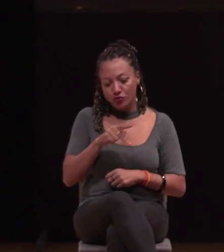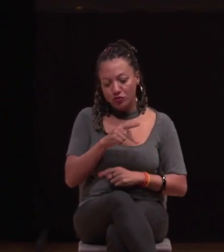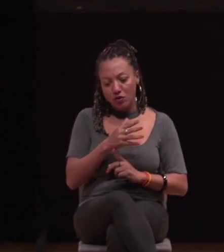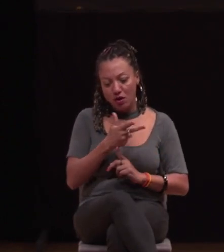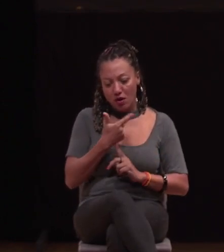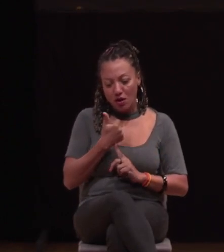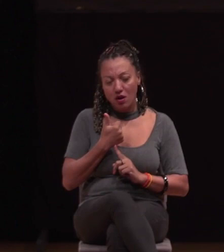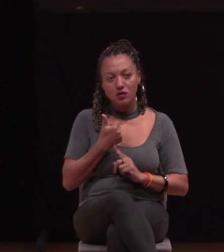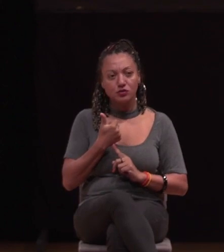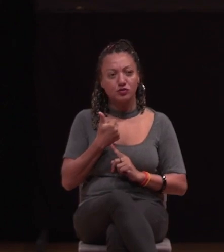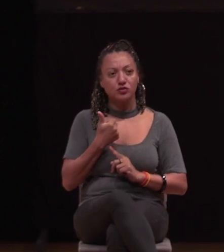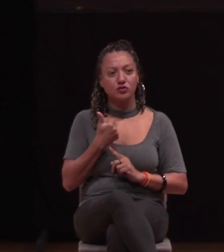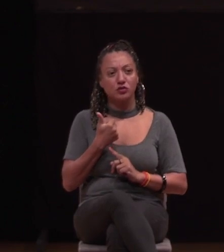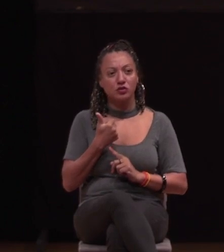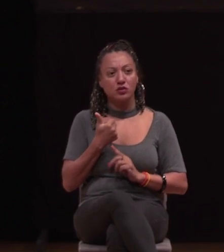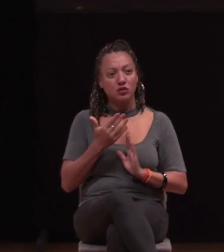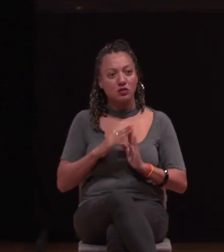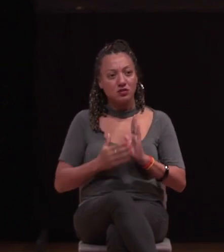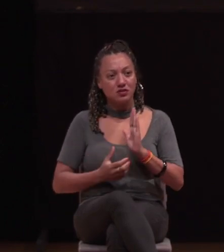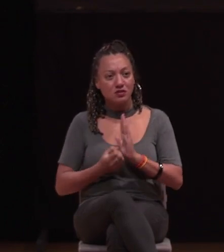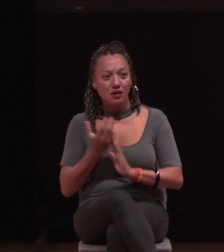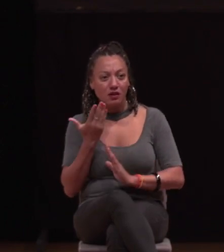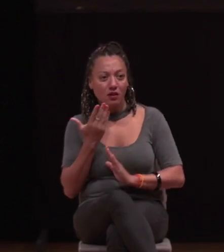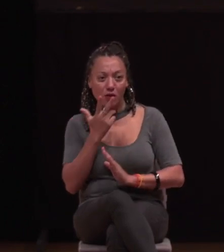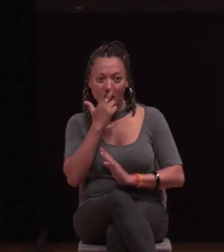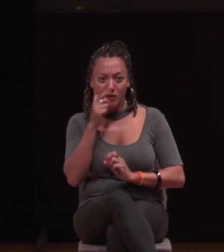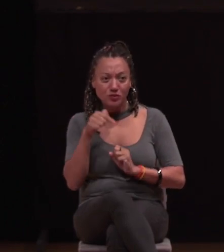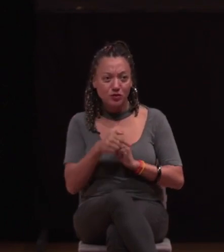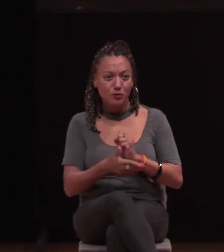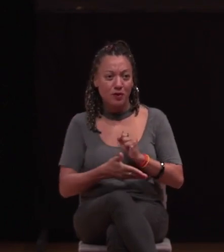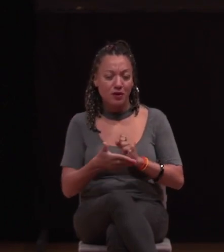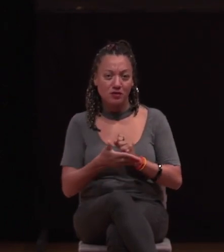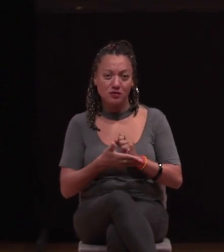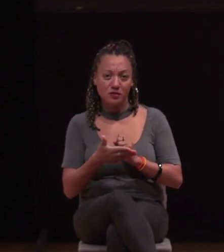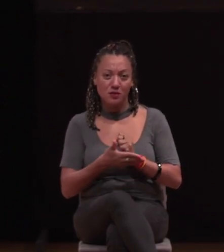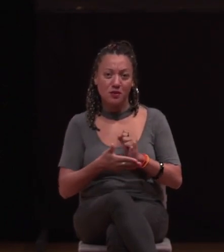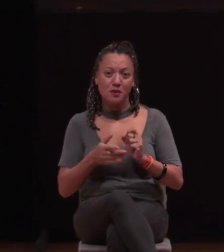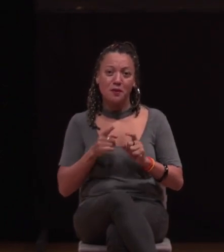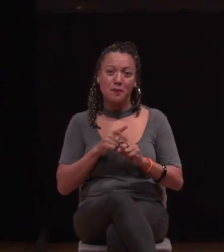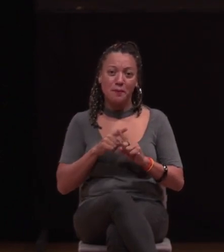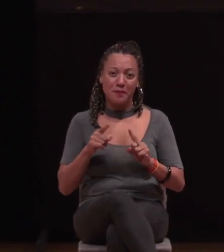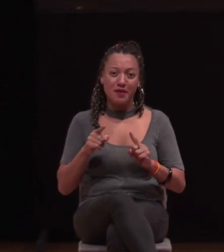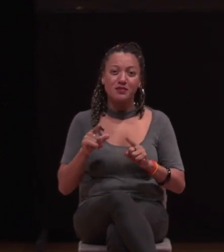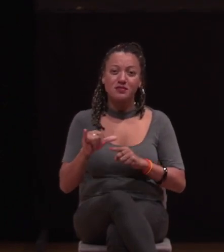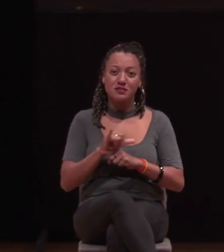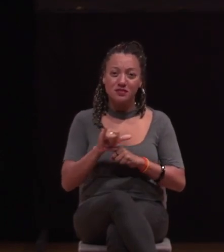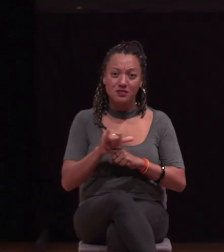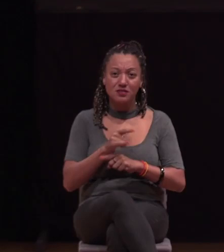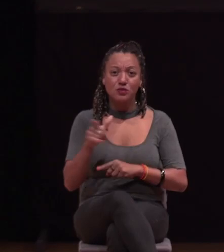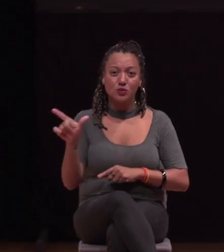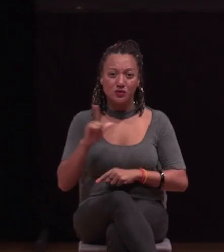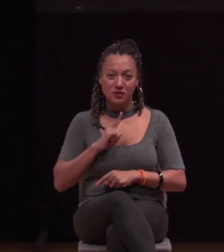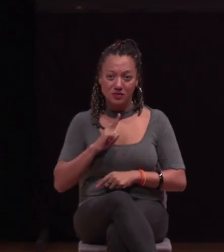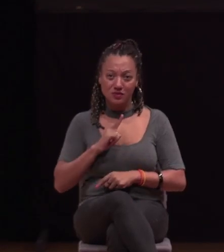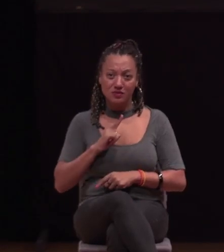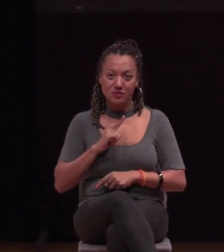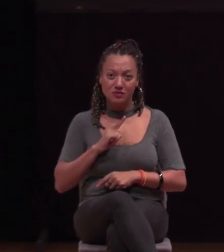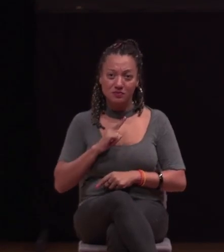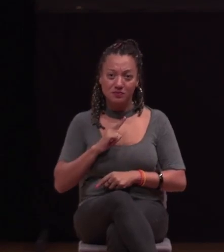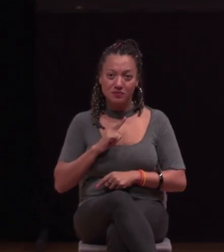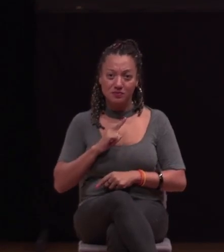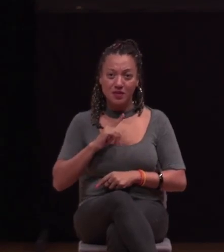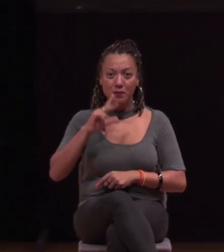arte, com o sarau, que eu acho que é o básico. Mas há um outro caminho. A memória é